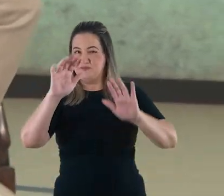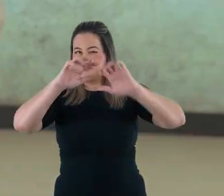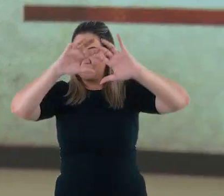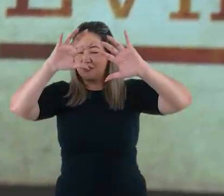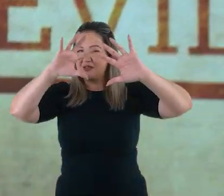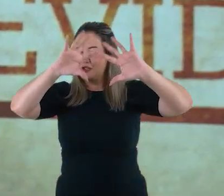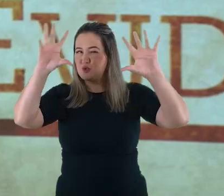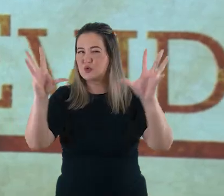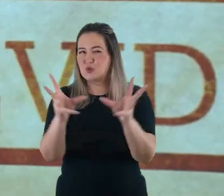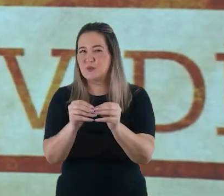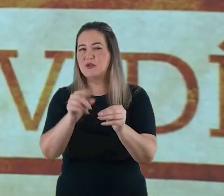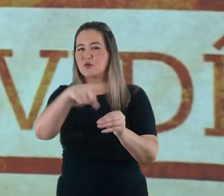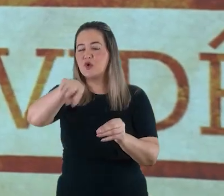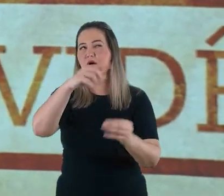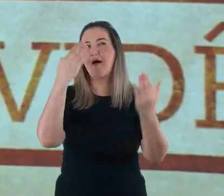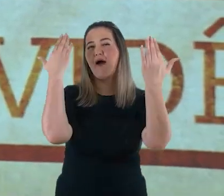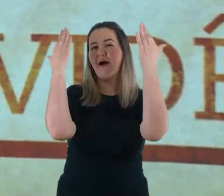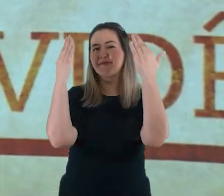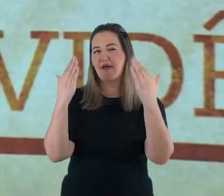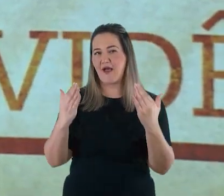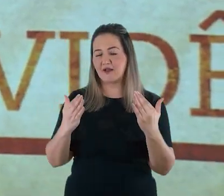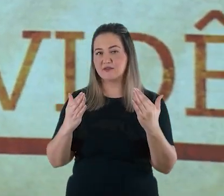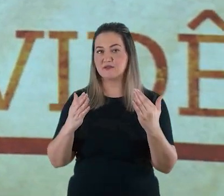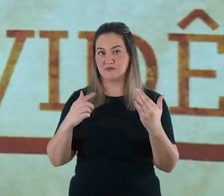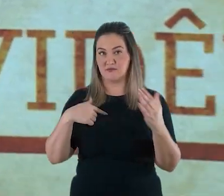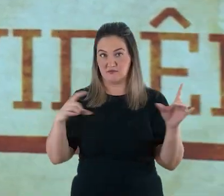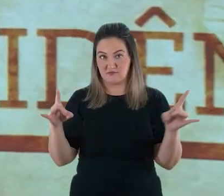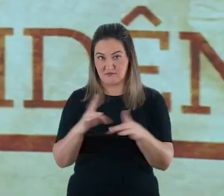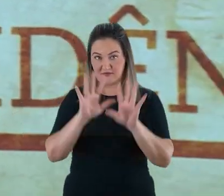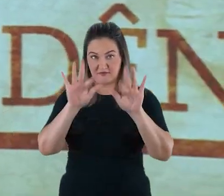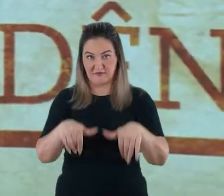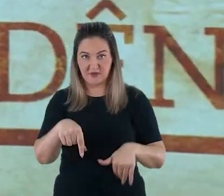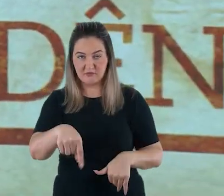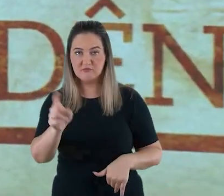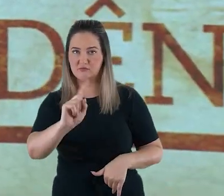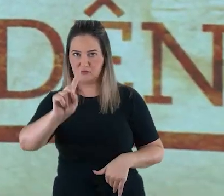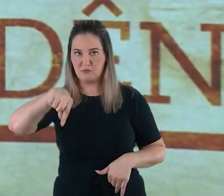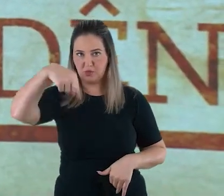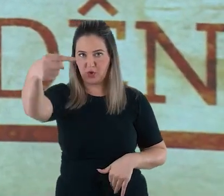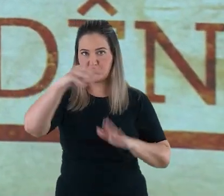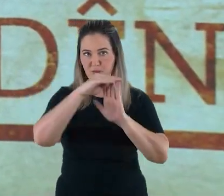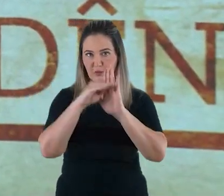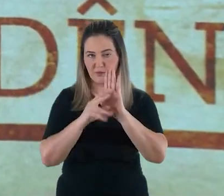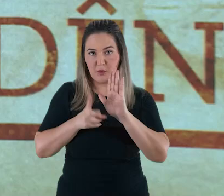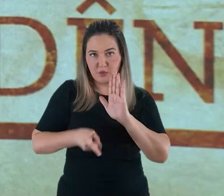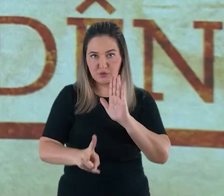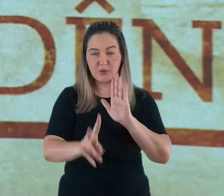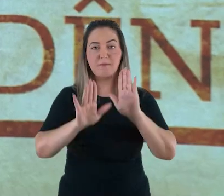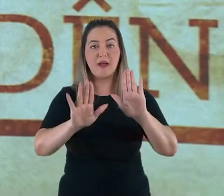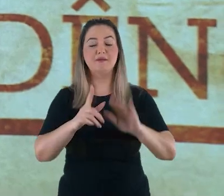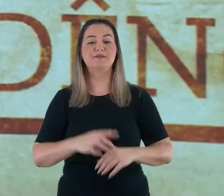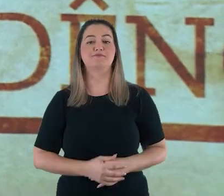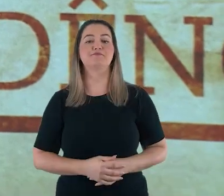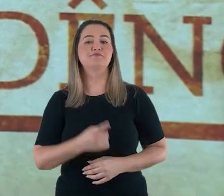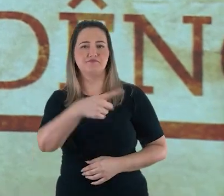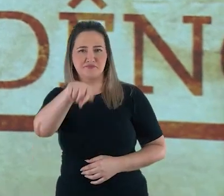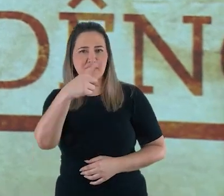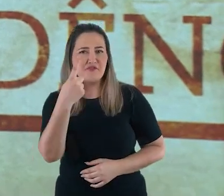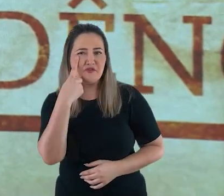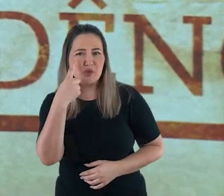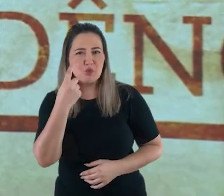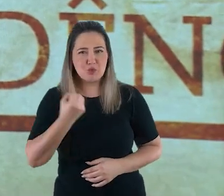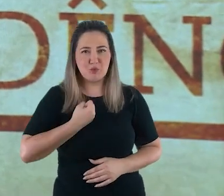análise aqui, que eu vou continuar no próximo programa Evidências. Eu quero apenas antecipar o assunto. Você viu o número 6 como sendo um